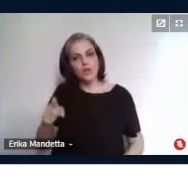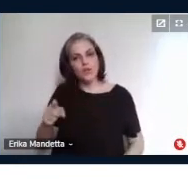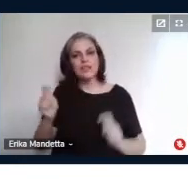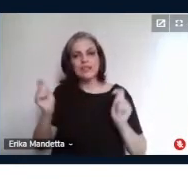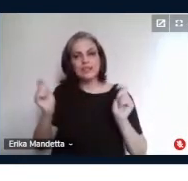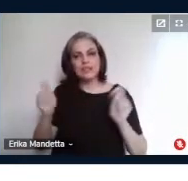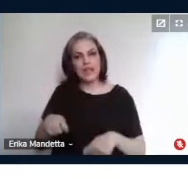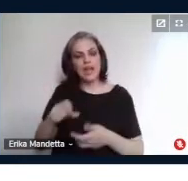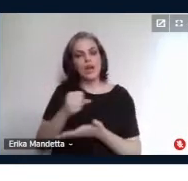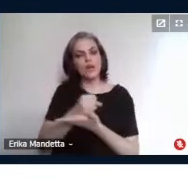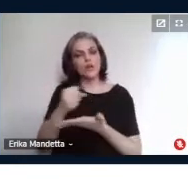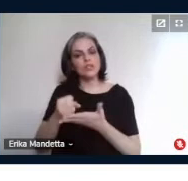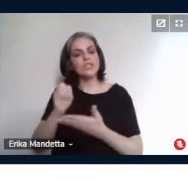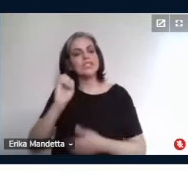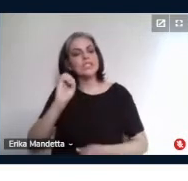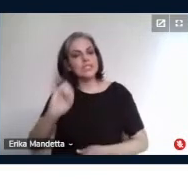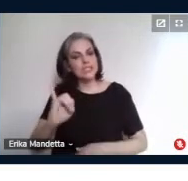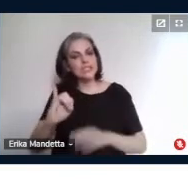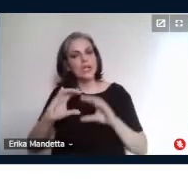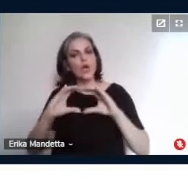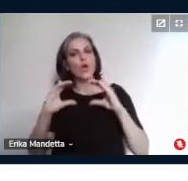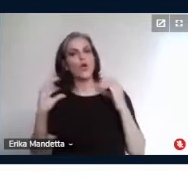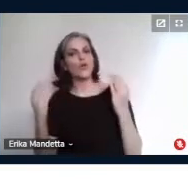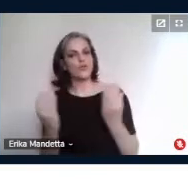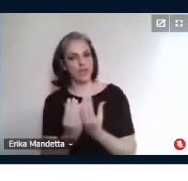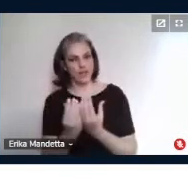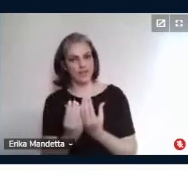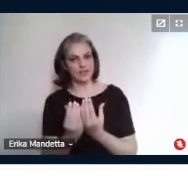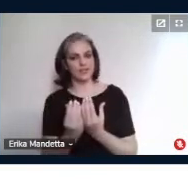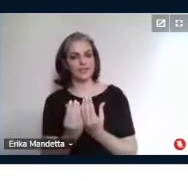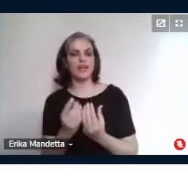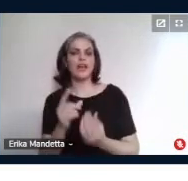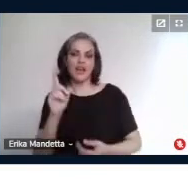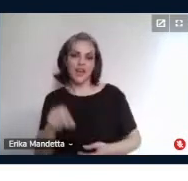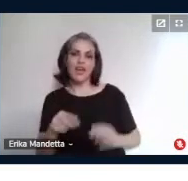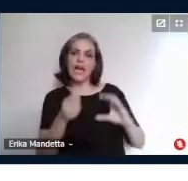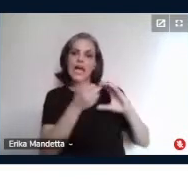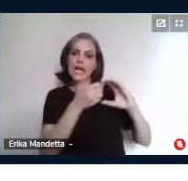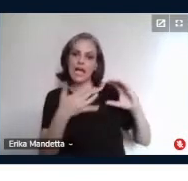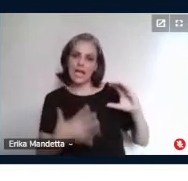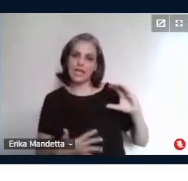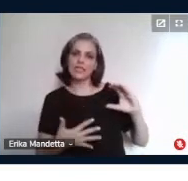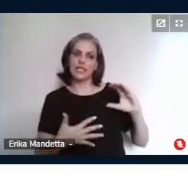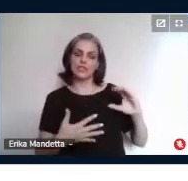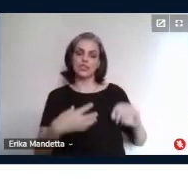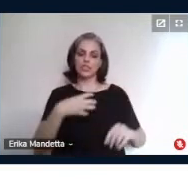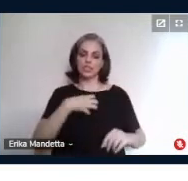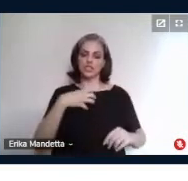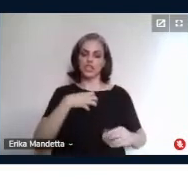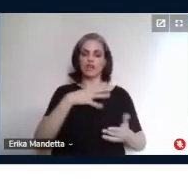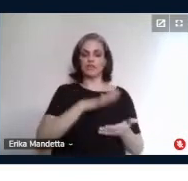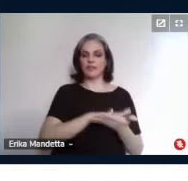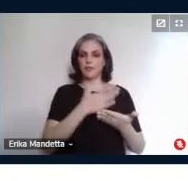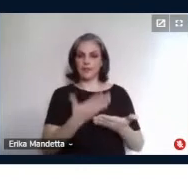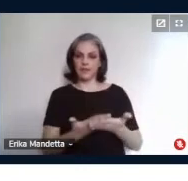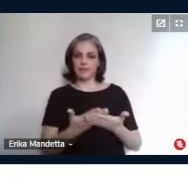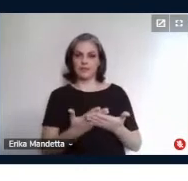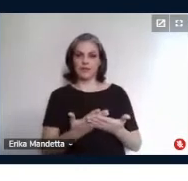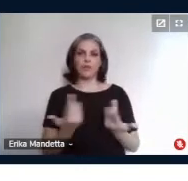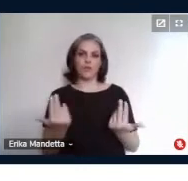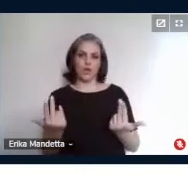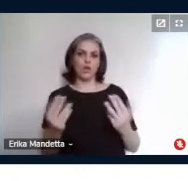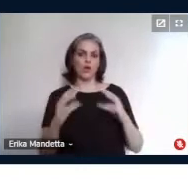conferência, o tipo, características da interpretação de conferência dentro do Congresso, principalmente